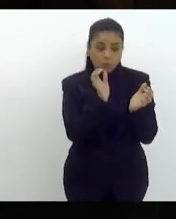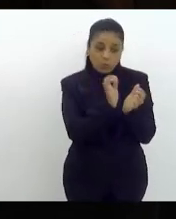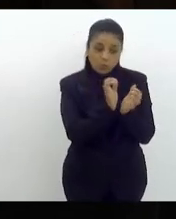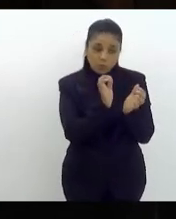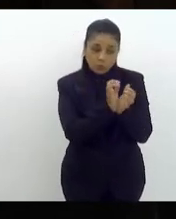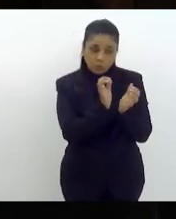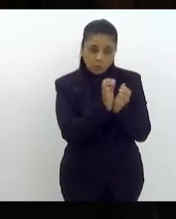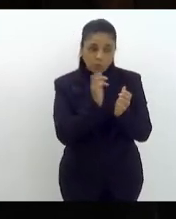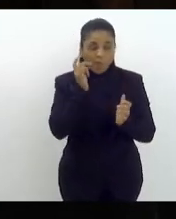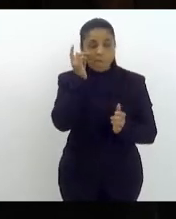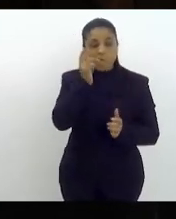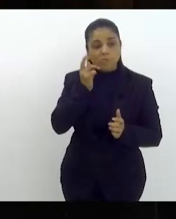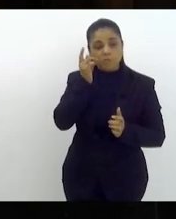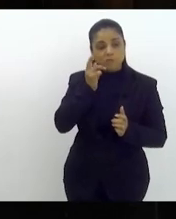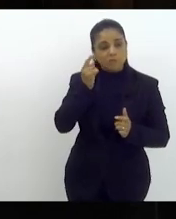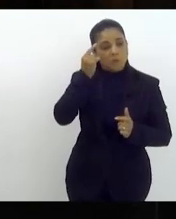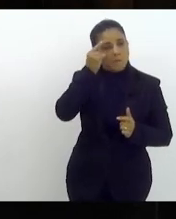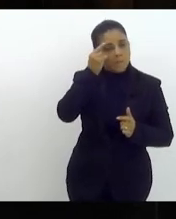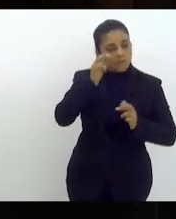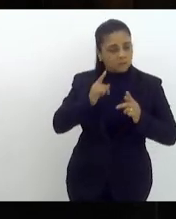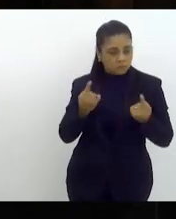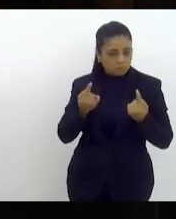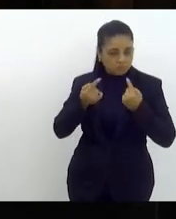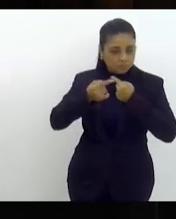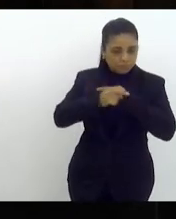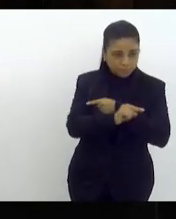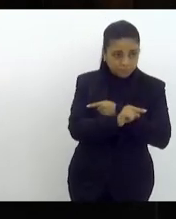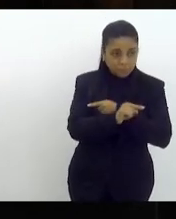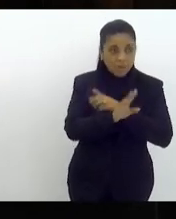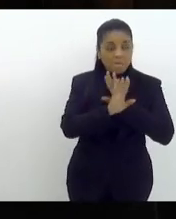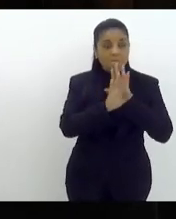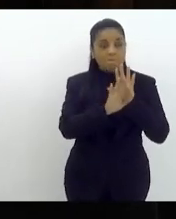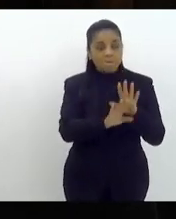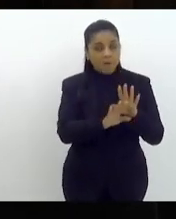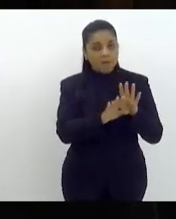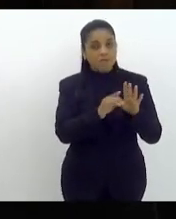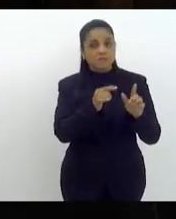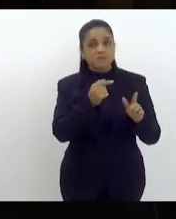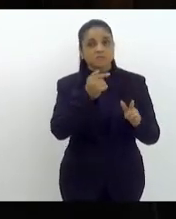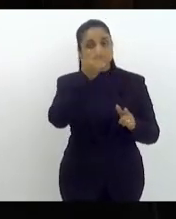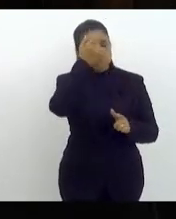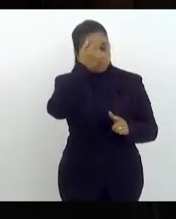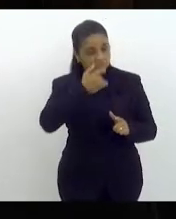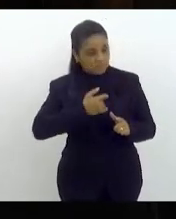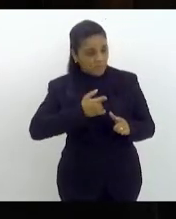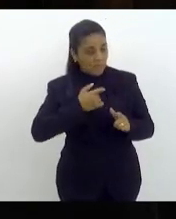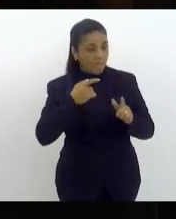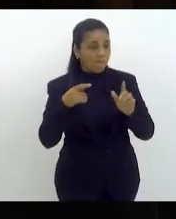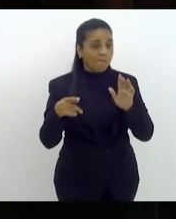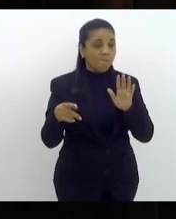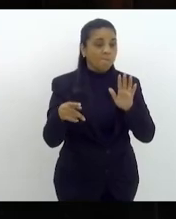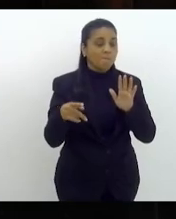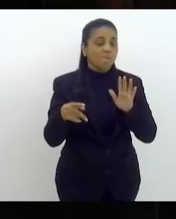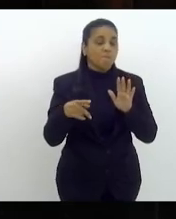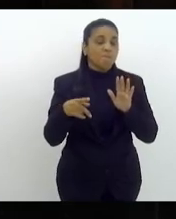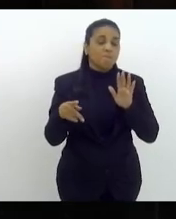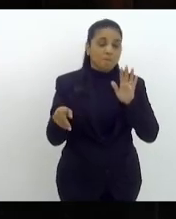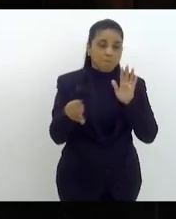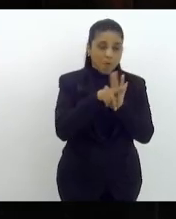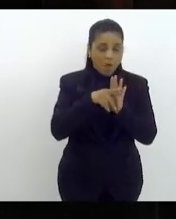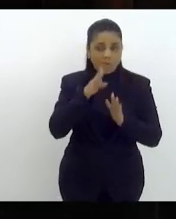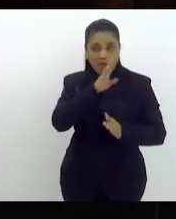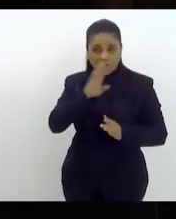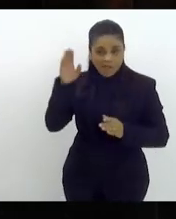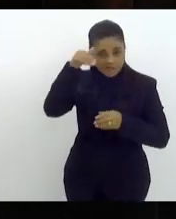que pensam de formas opostas eventualmente na própria eleição Municipal não